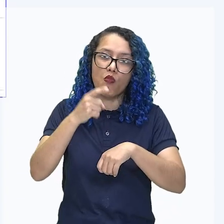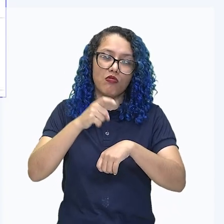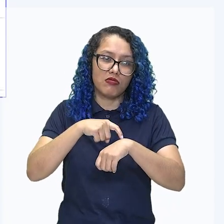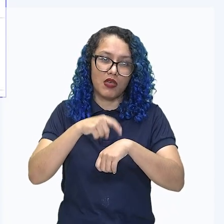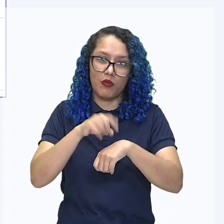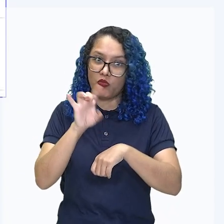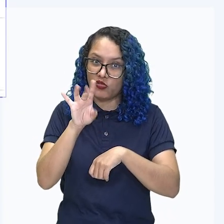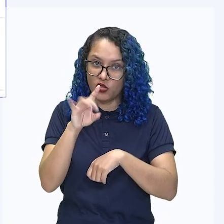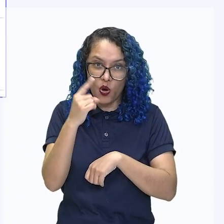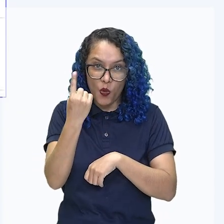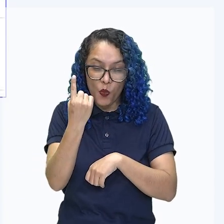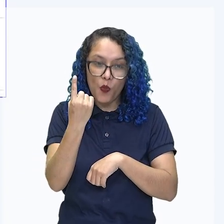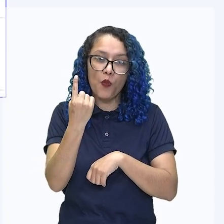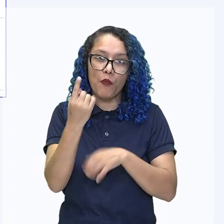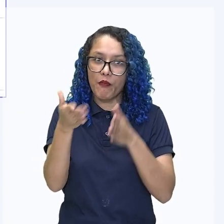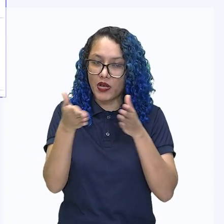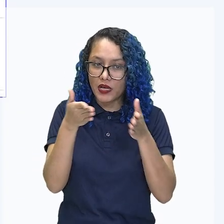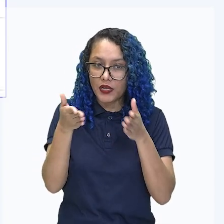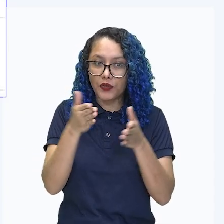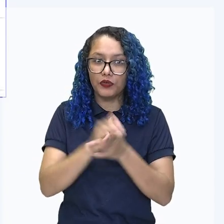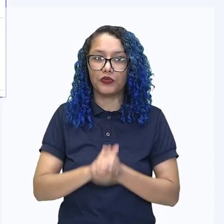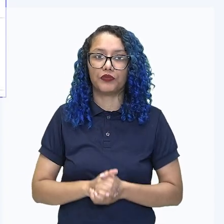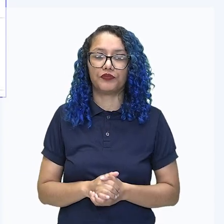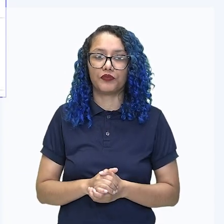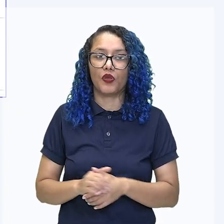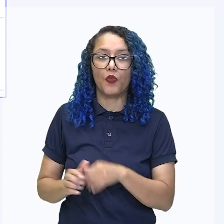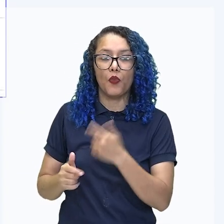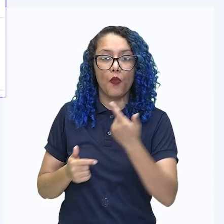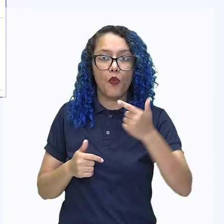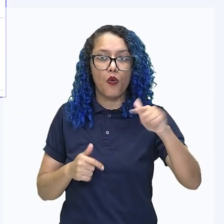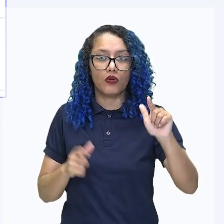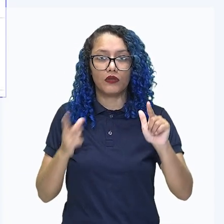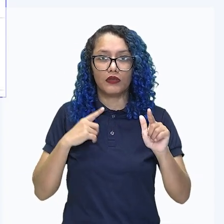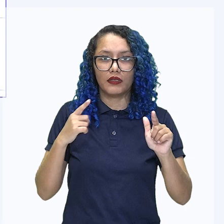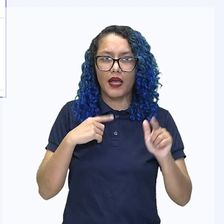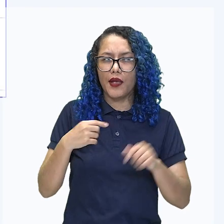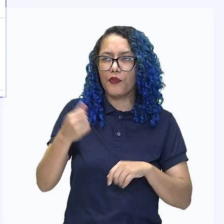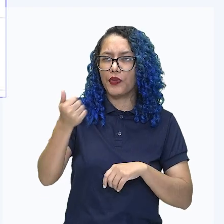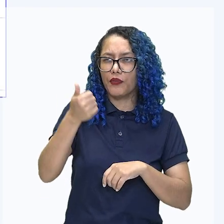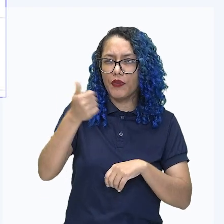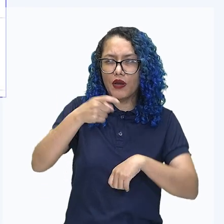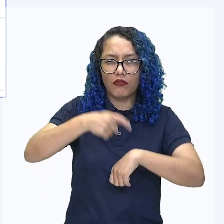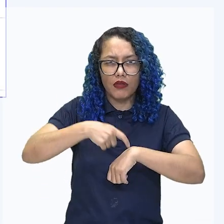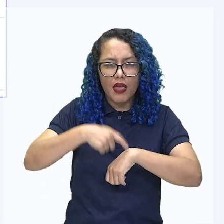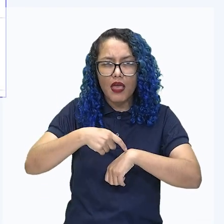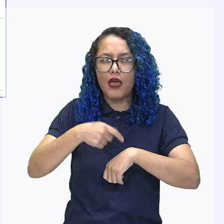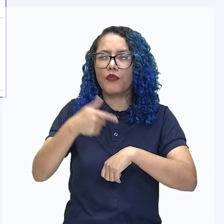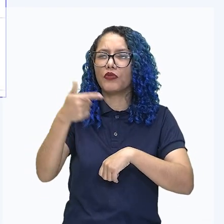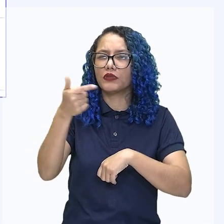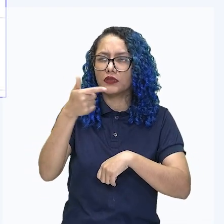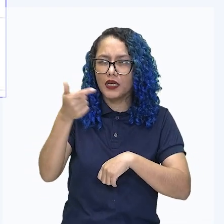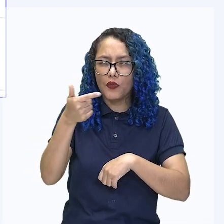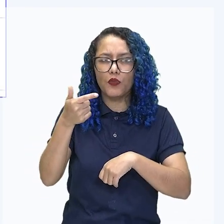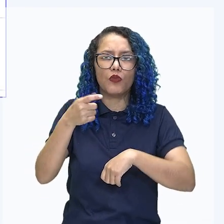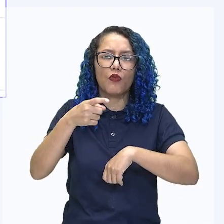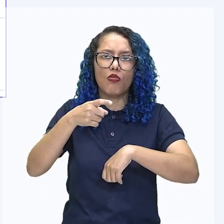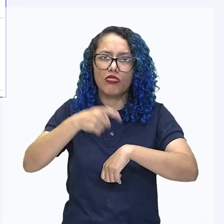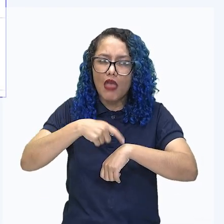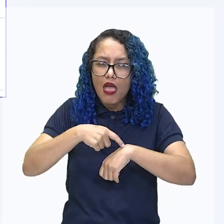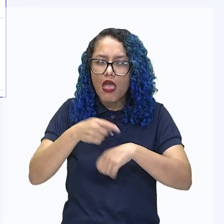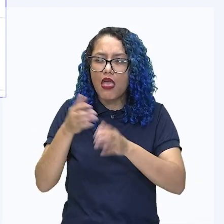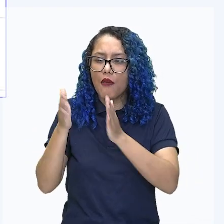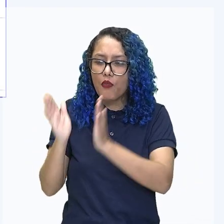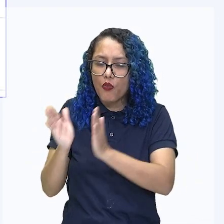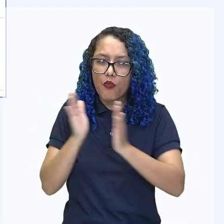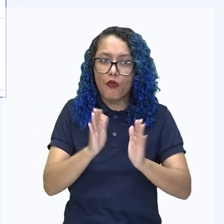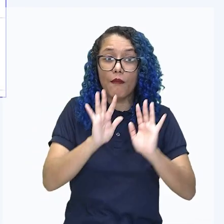tempo de aula único. No regular, a gente vai ter lá primeiro tempo, segundo tempo, terceiro tempo, mas no caso do mediado